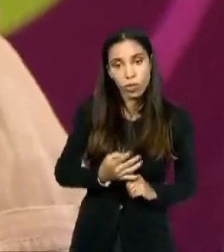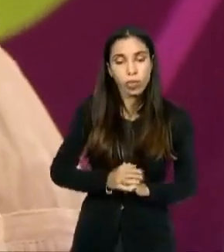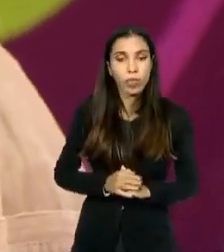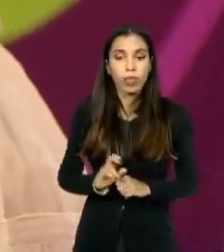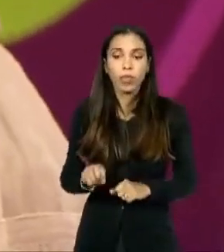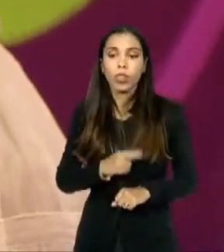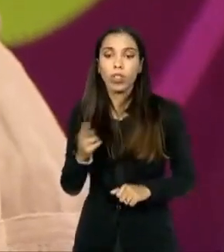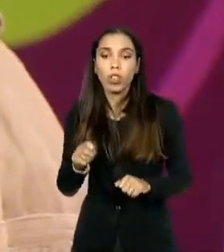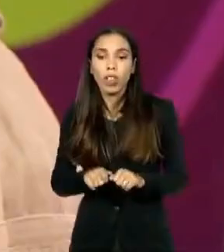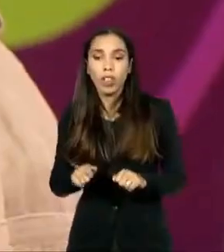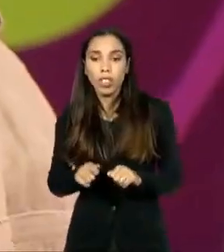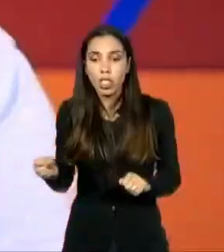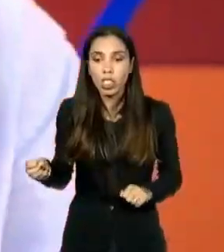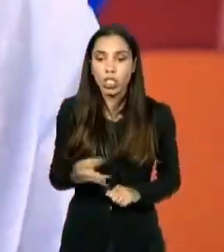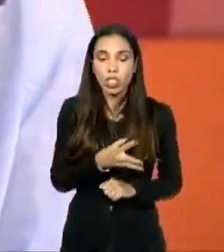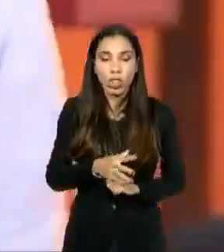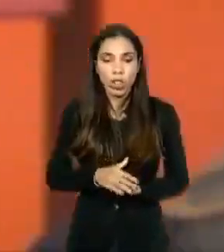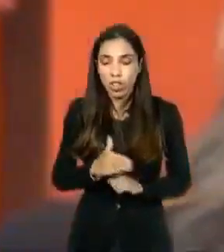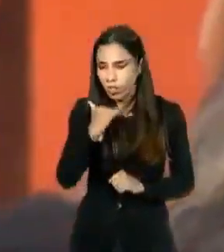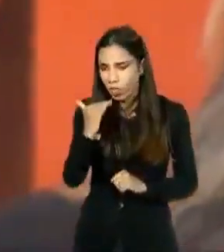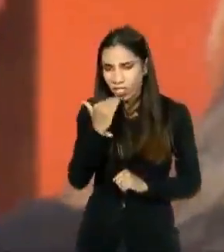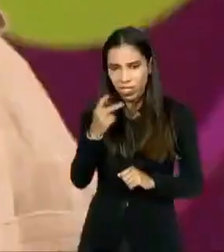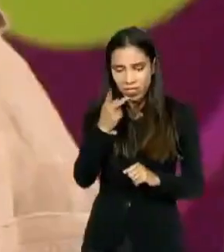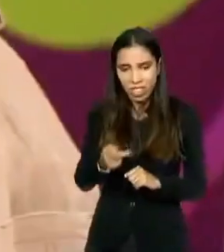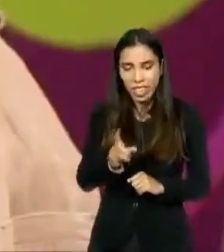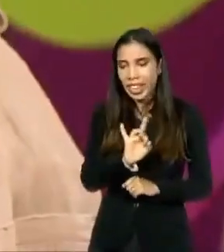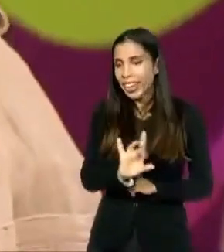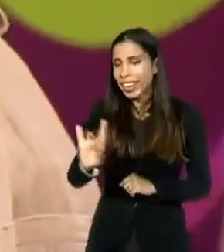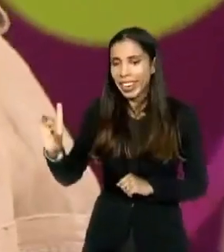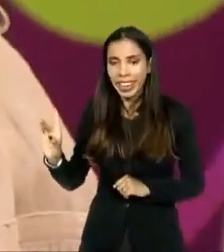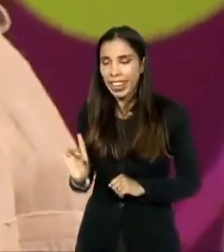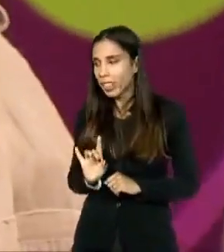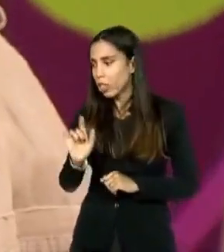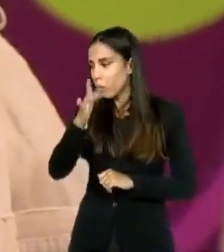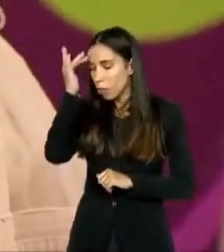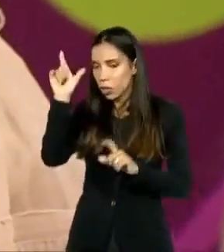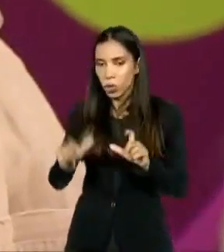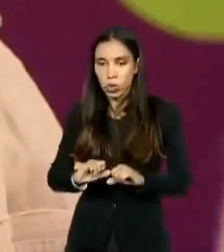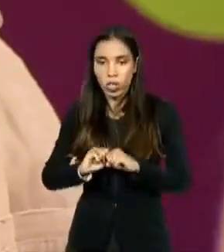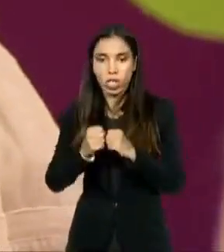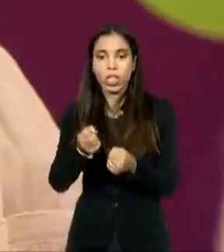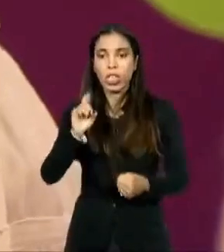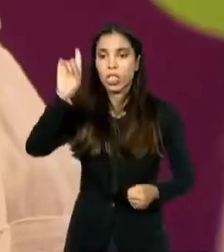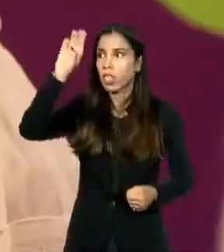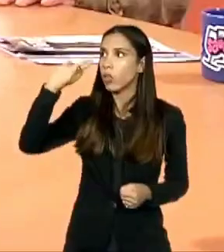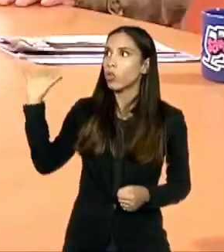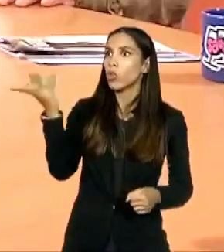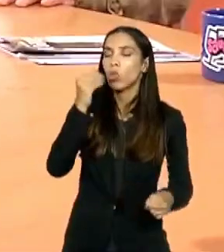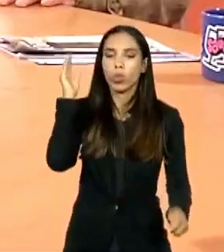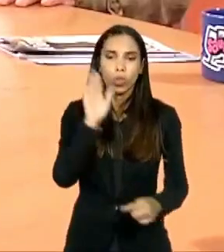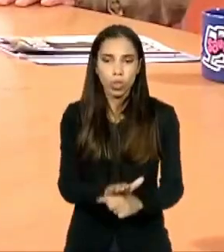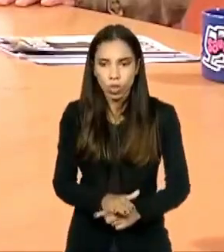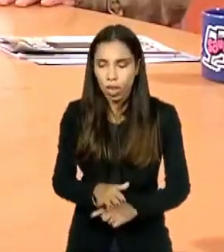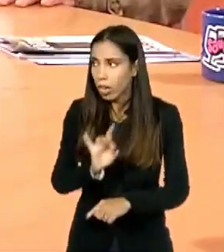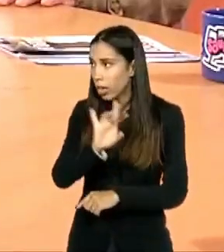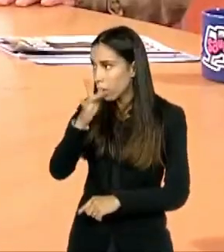você vai fazer com essa nova realidade? Não adianta dizer, não, cada um por si, Deus contra todos. né? Cada um se vira. Não, não é possível isso. Porque o